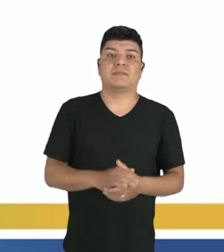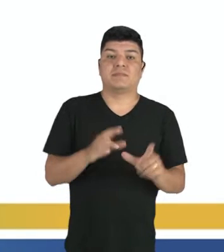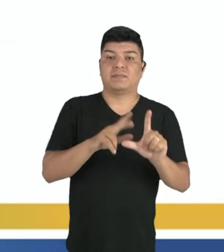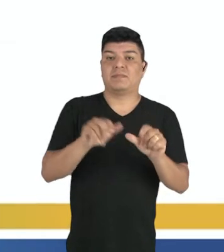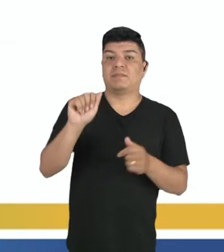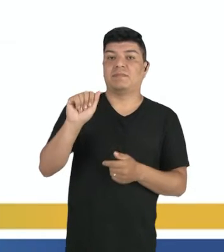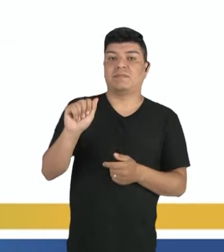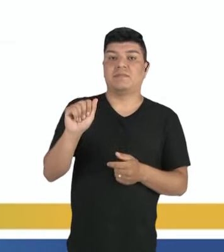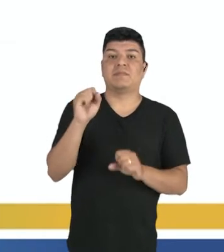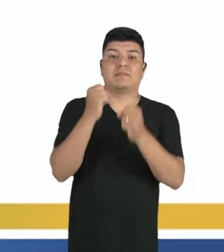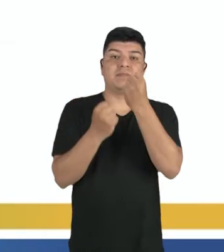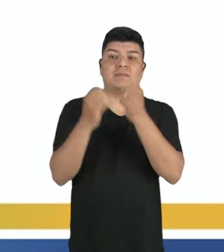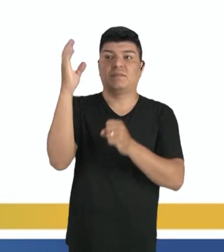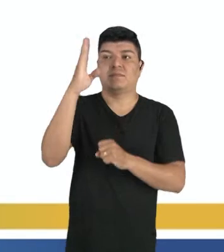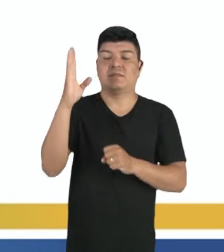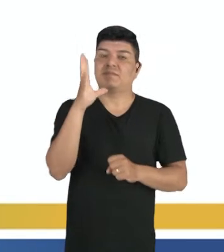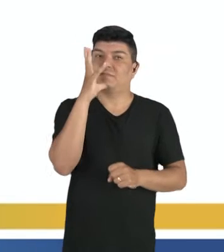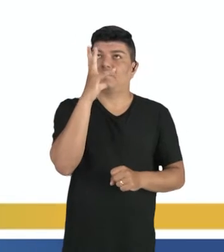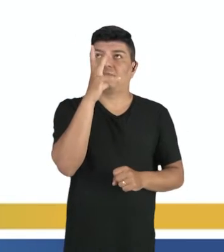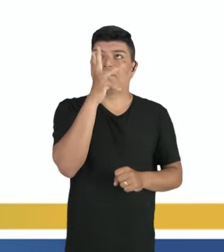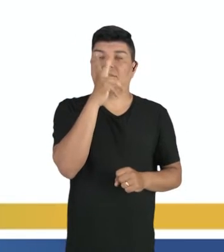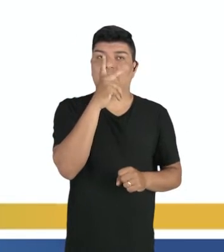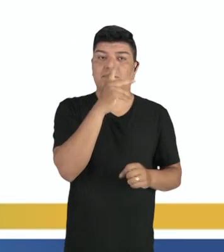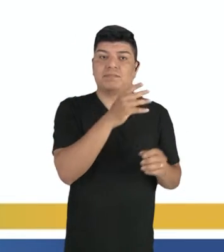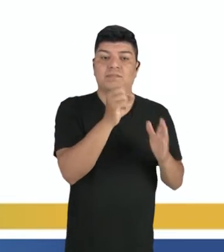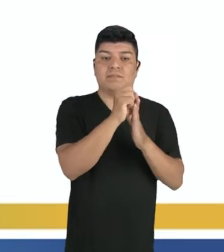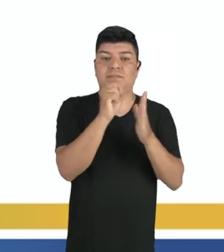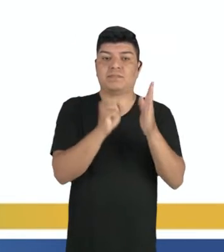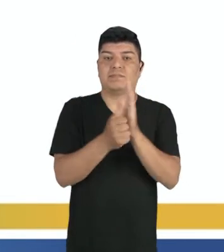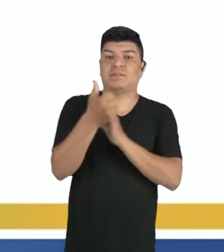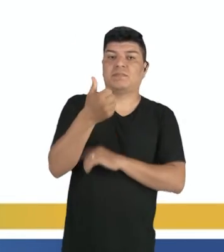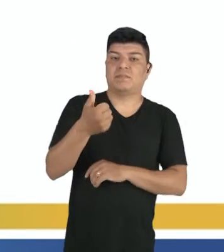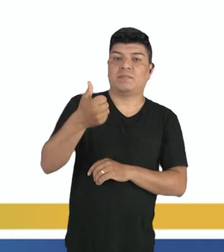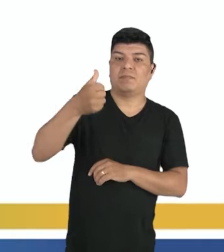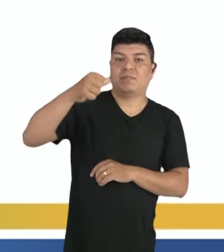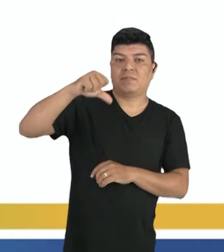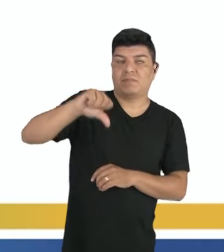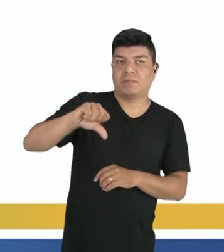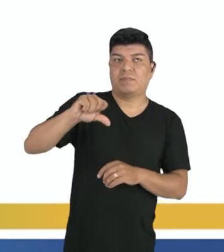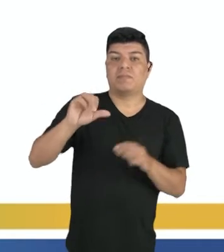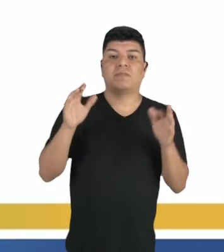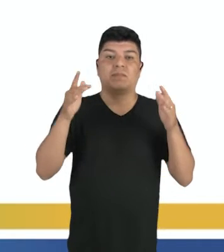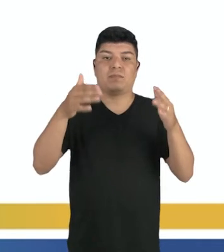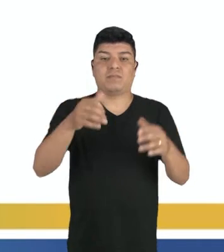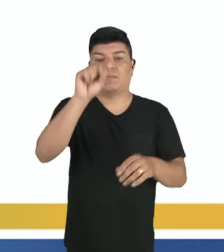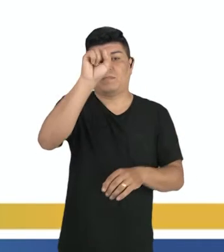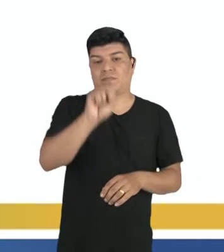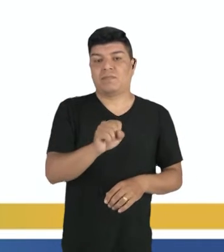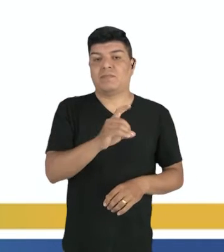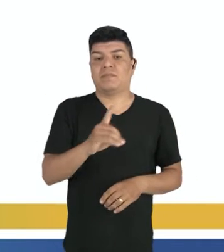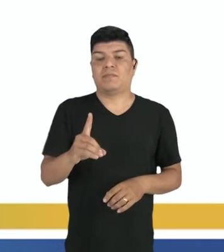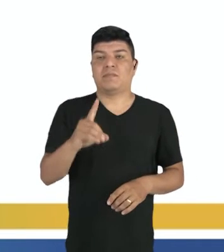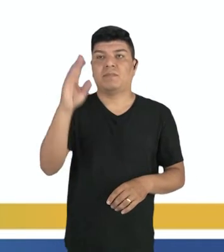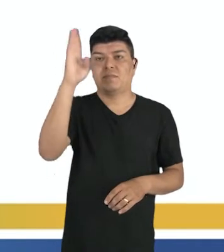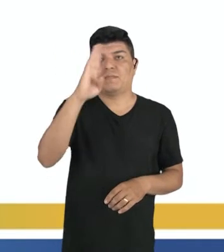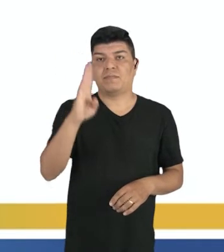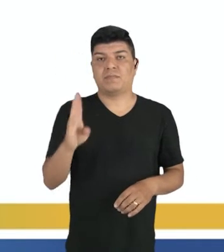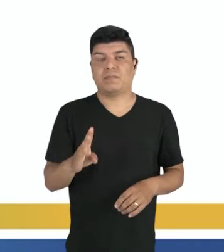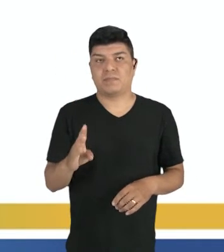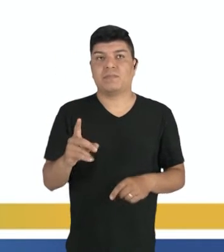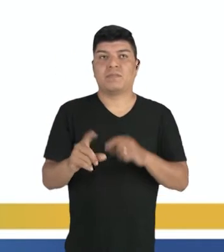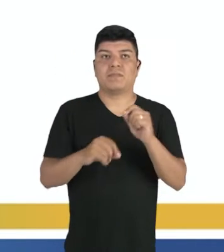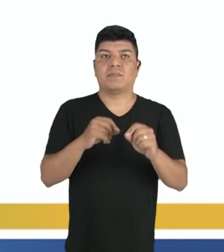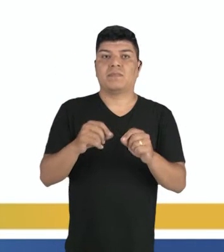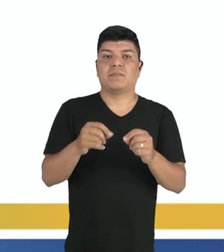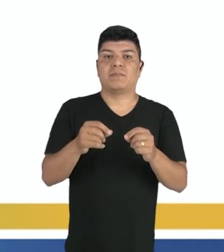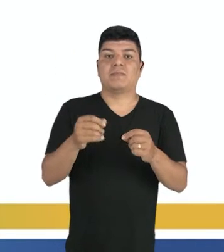A industrialização brasileira foi tardia ao longo do século XIX, concentrando-se na região sudeste do Brasil, reproduzindo